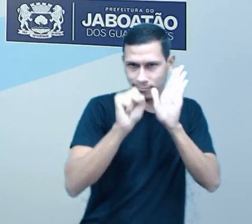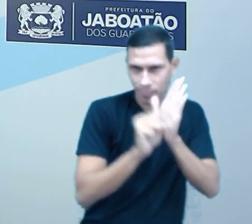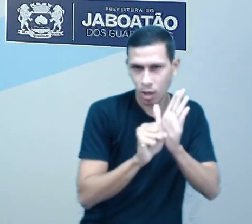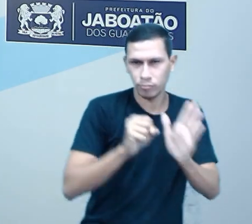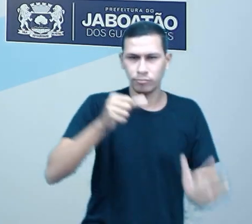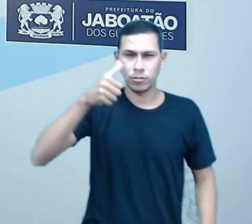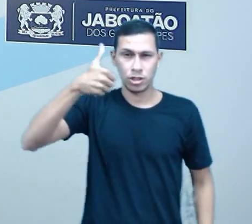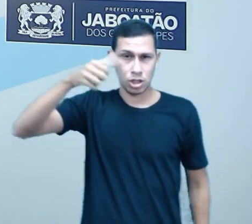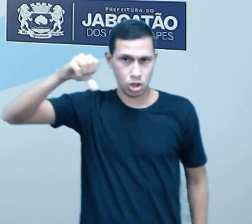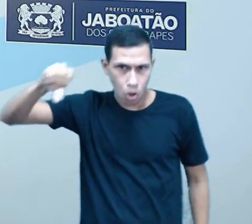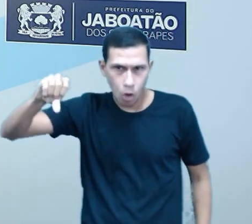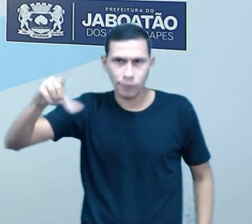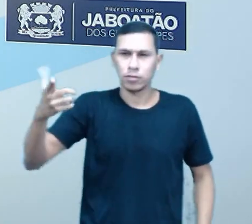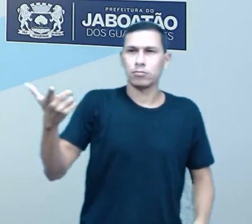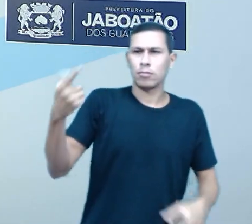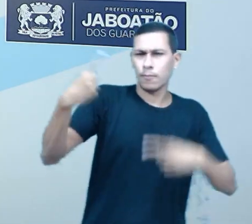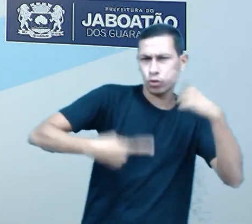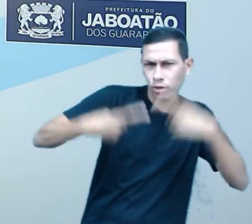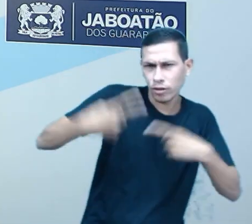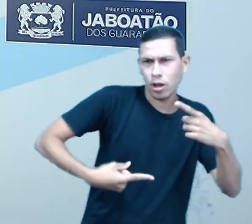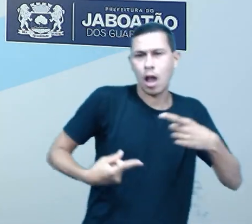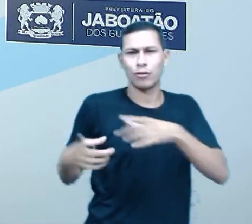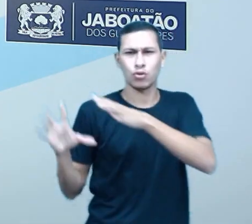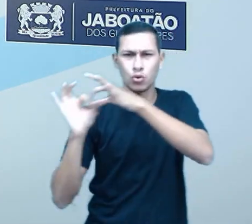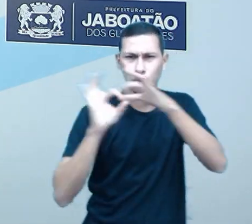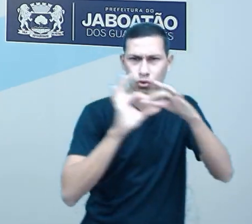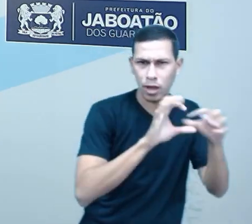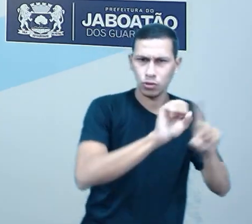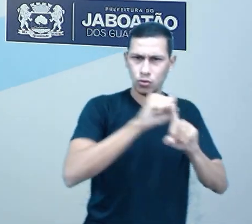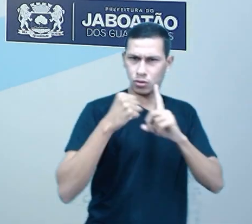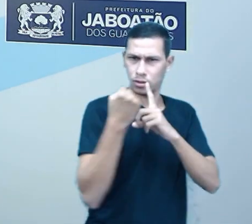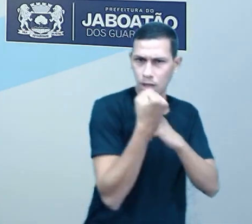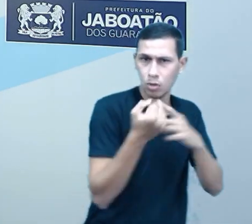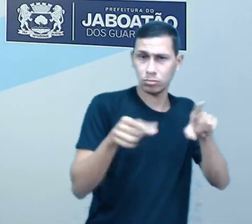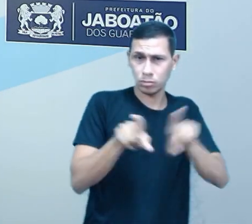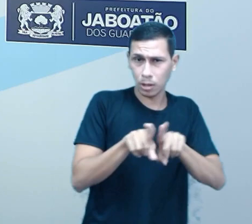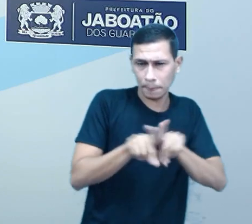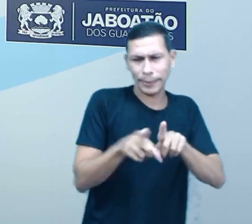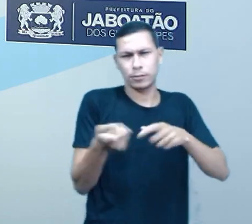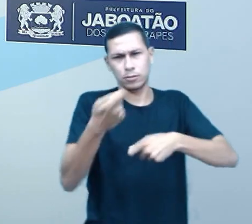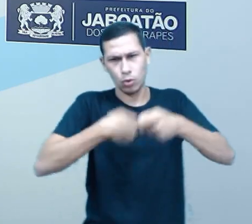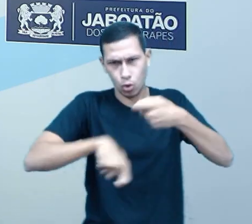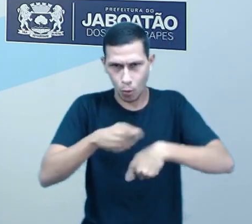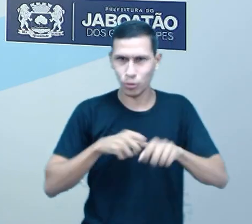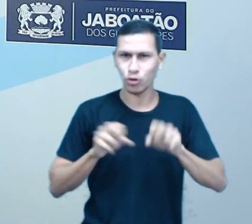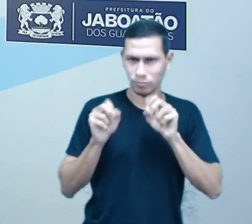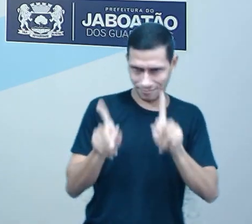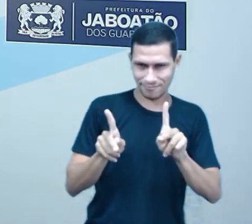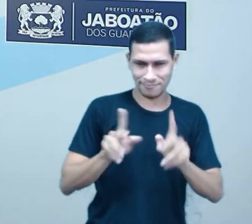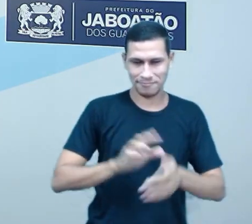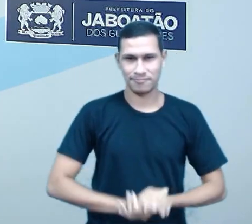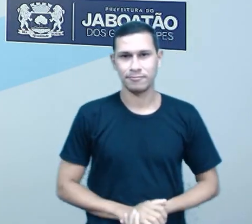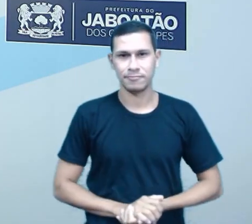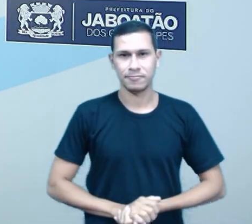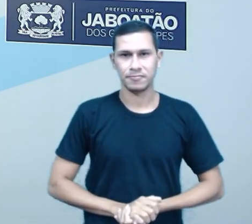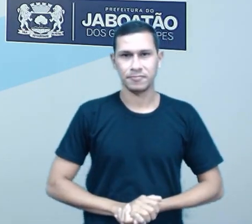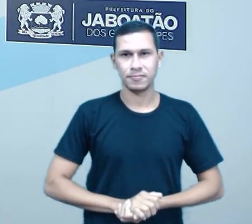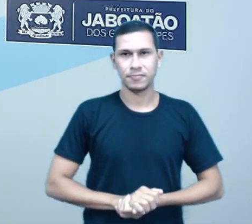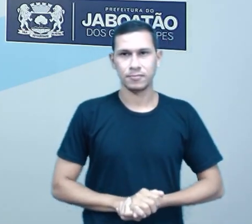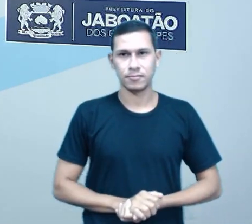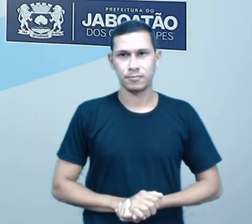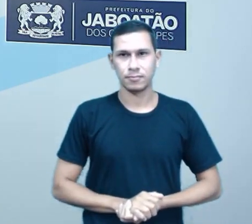sobre o contexto social, certo? E também sobre o contexto econômico. Vamos embora para o slide?